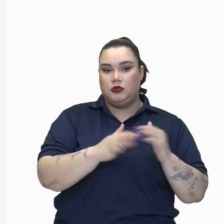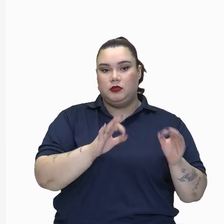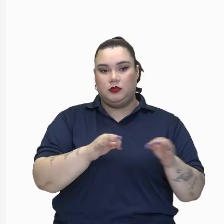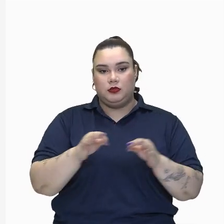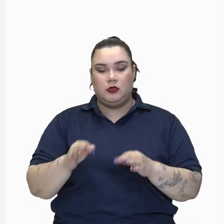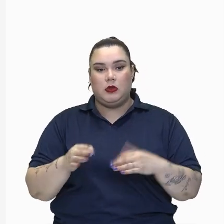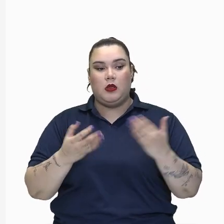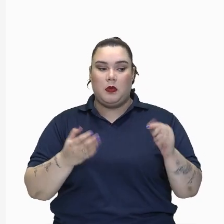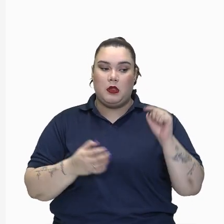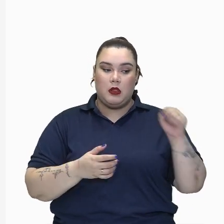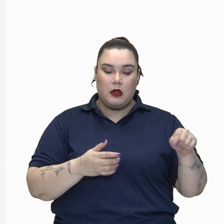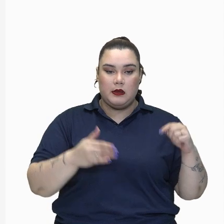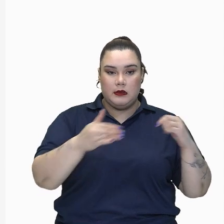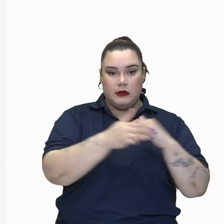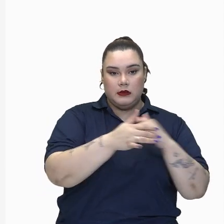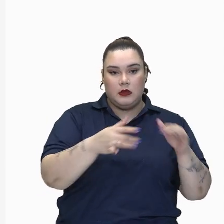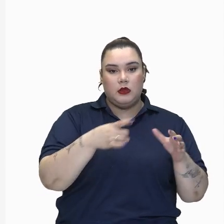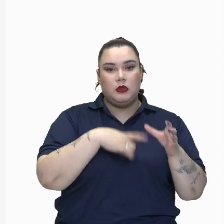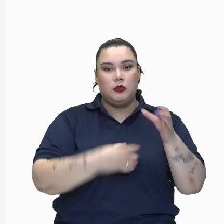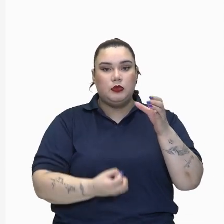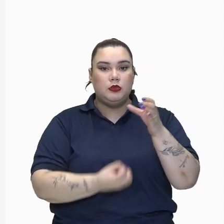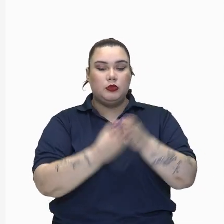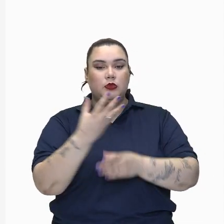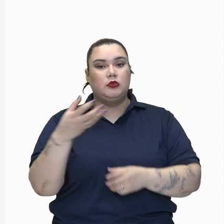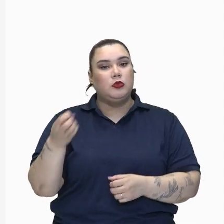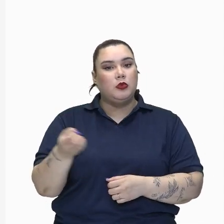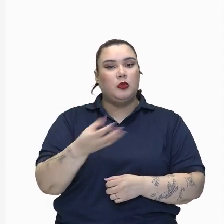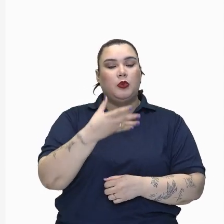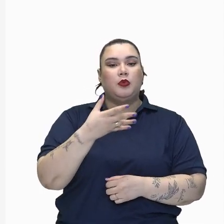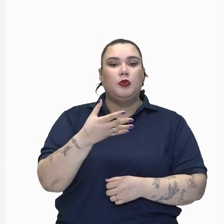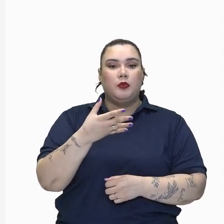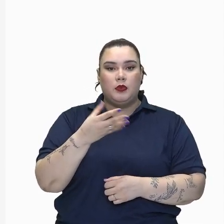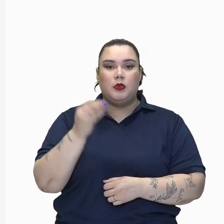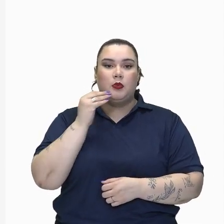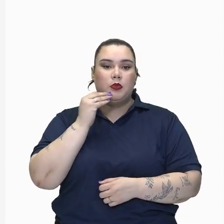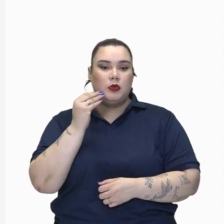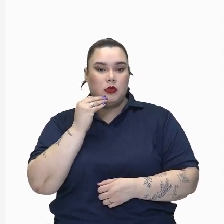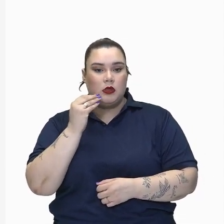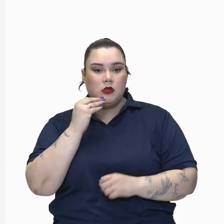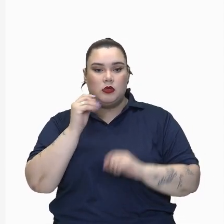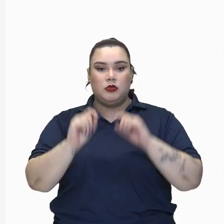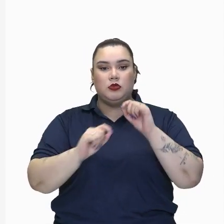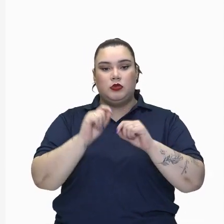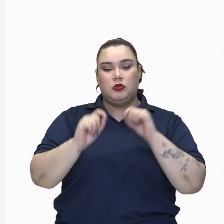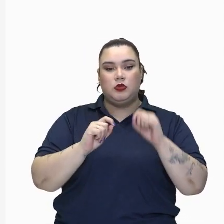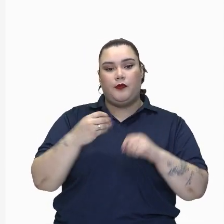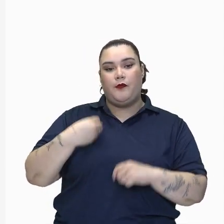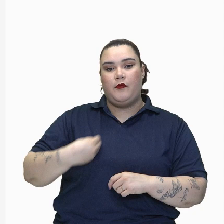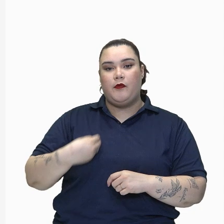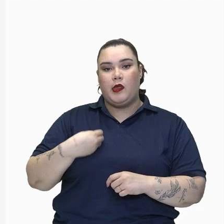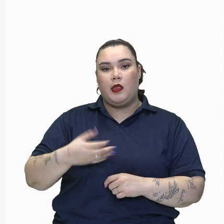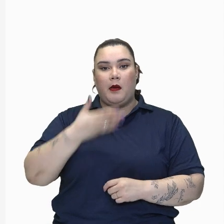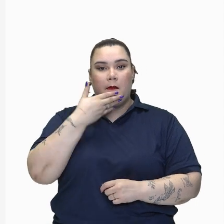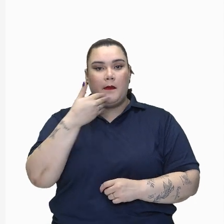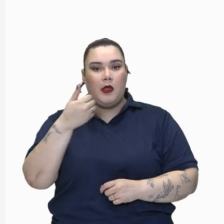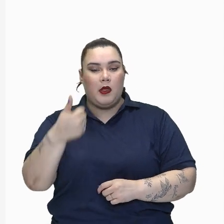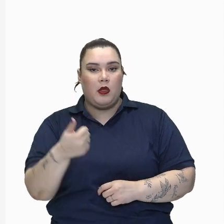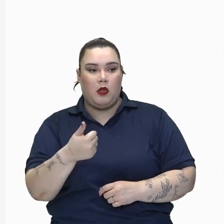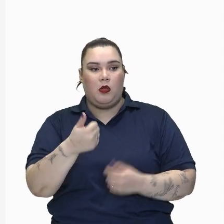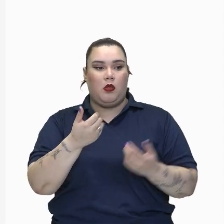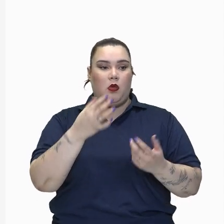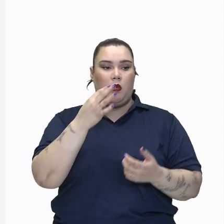onde nas cidades, né, sempre haviam aquelas novas oportunidades